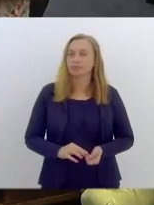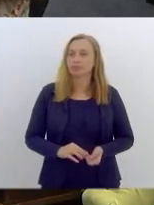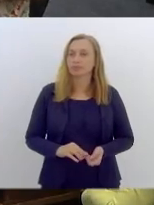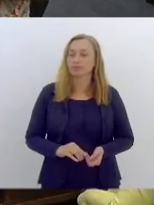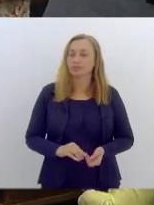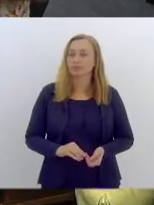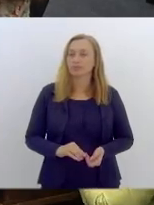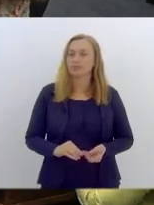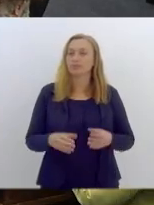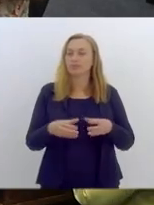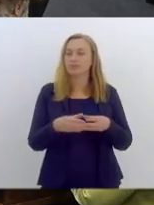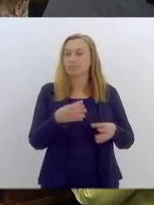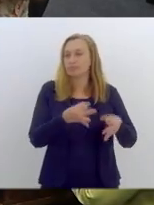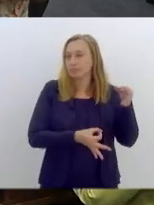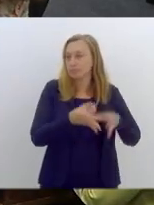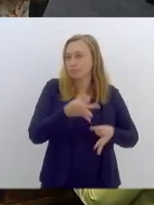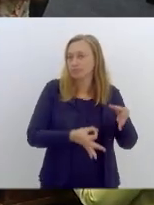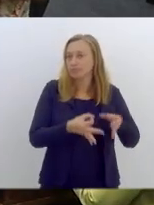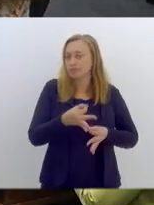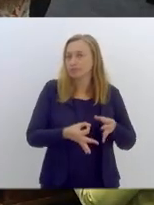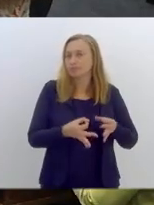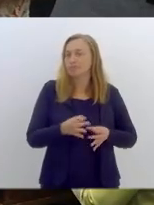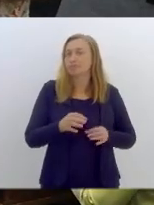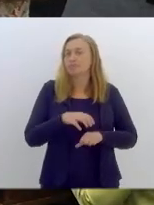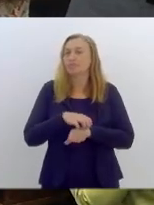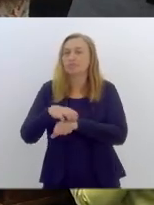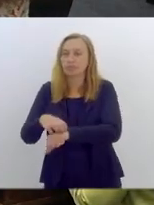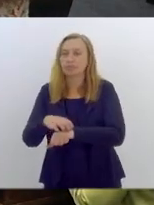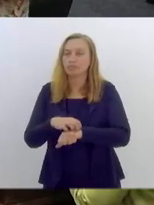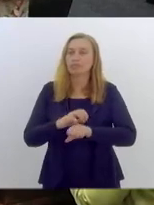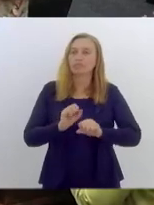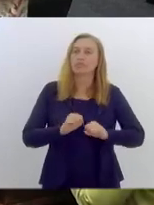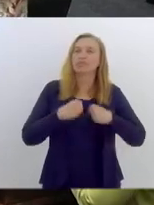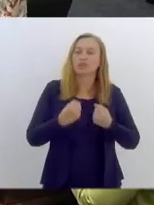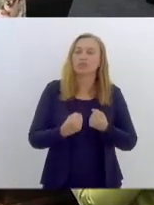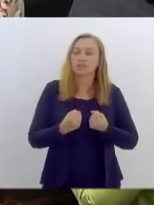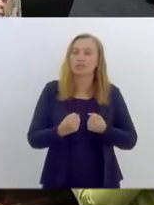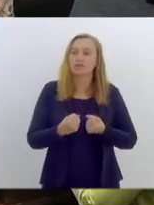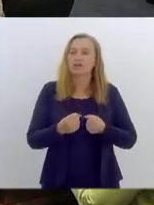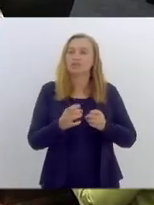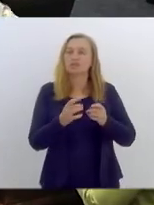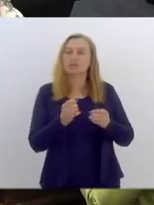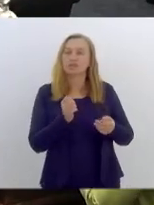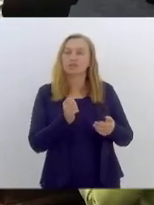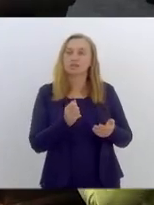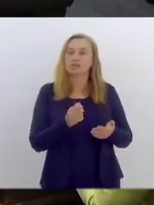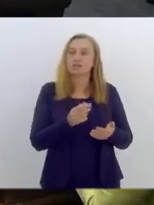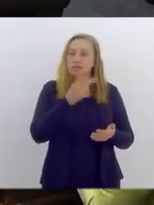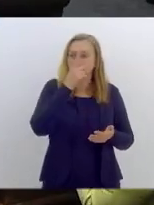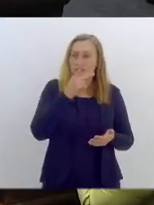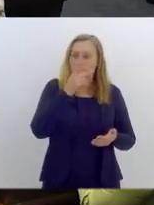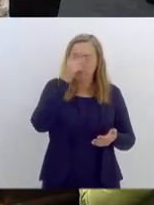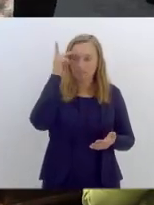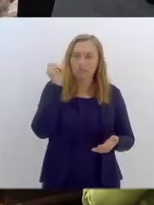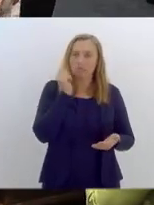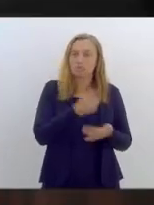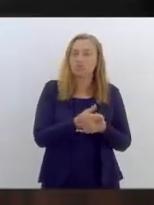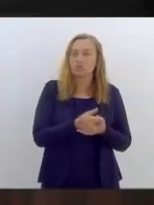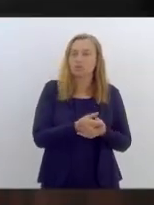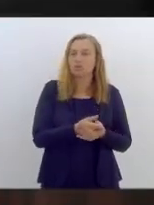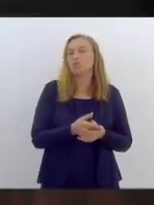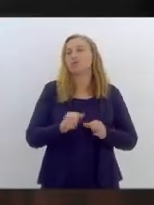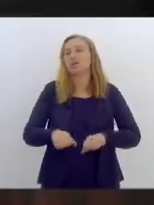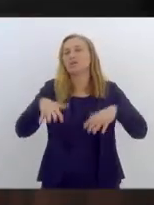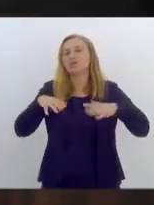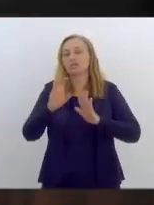Pendente de parecer das comissões de Constituição e Justiça, de Transporte, Defesa do Consumidor, de Economia e dos Comércios, as emendas de plenário. Para emitir parecer pela